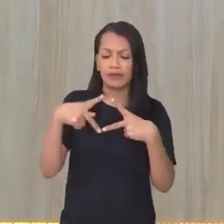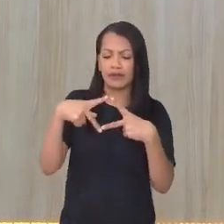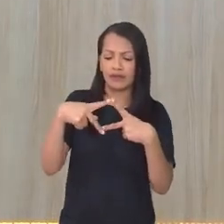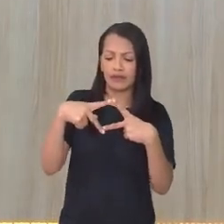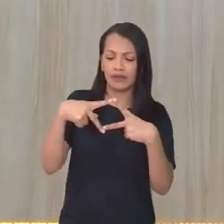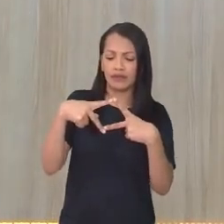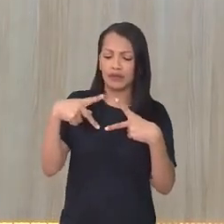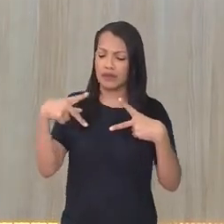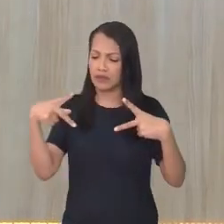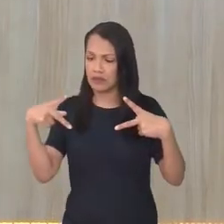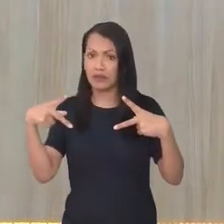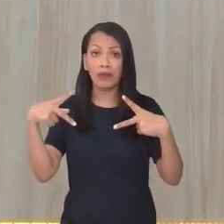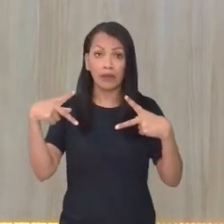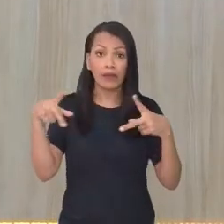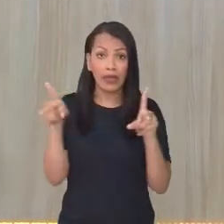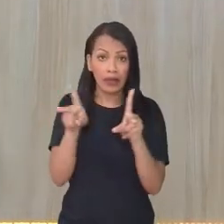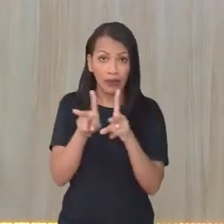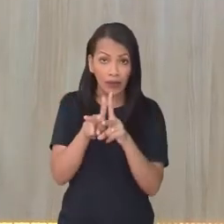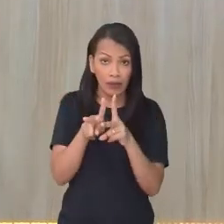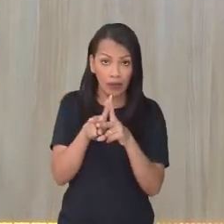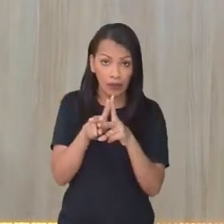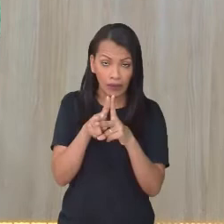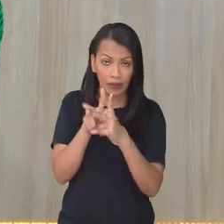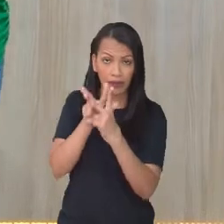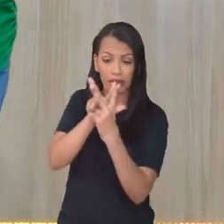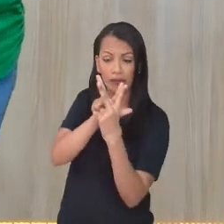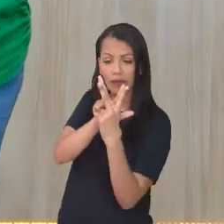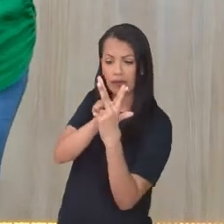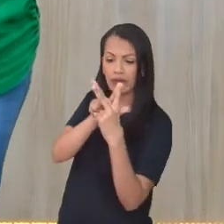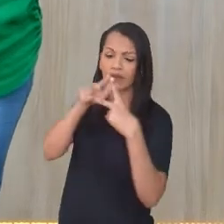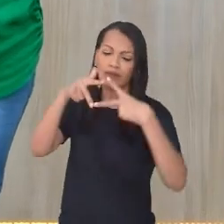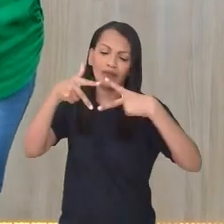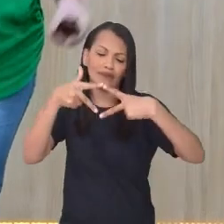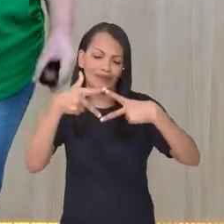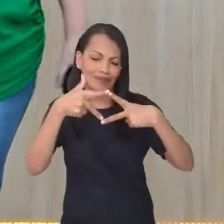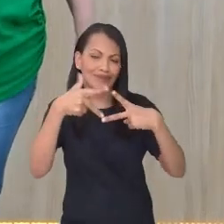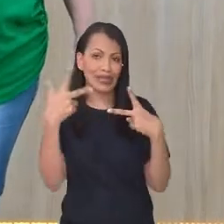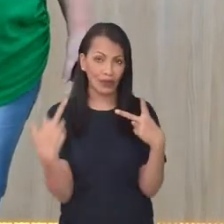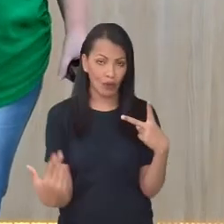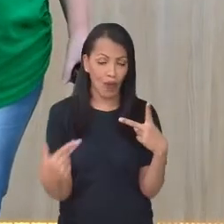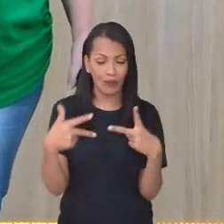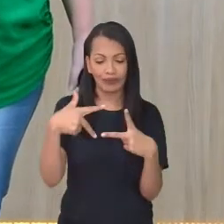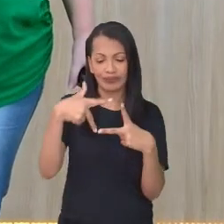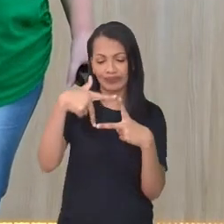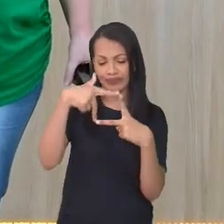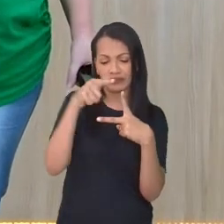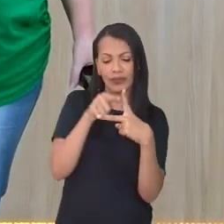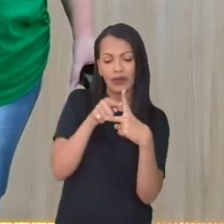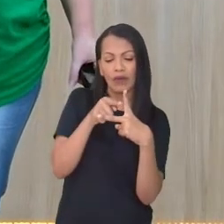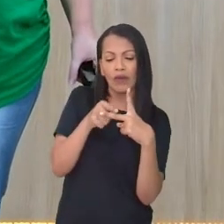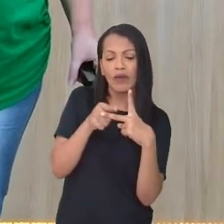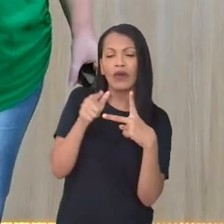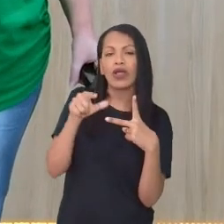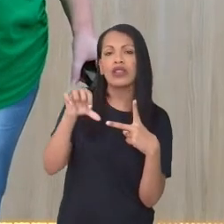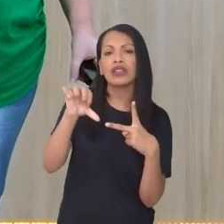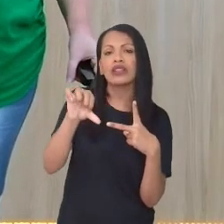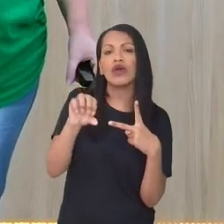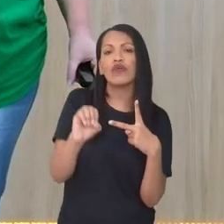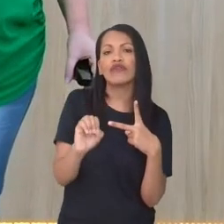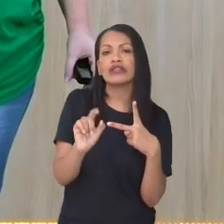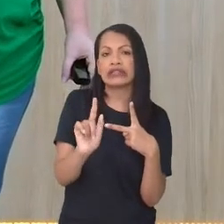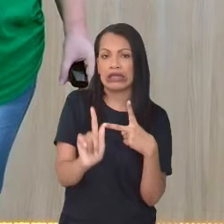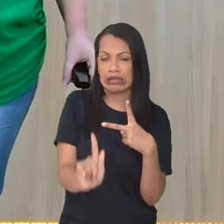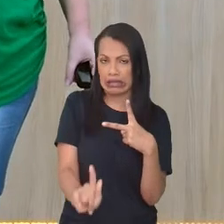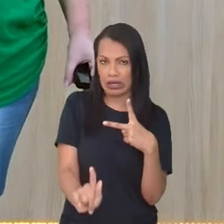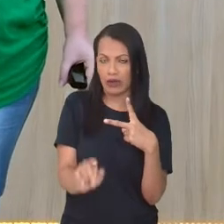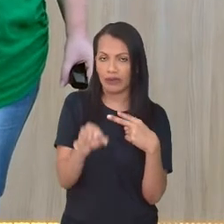desse. A única diferença dos outros retângulos é que o quadrado tem a mesma medida